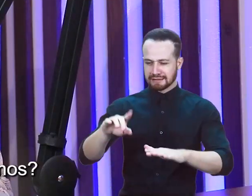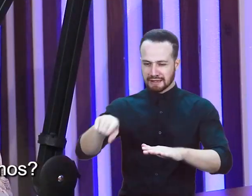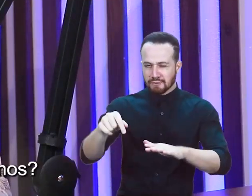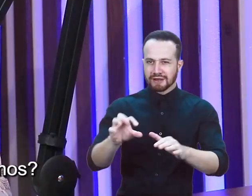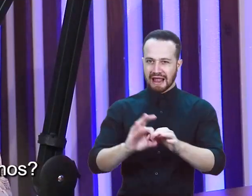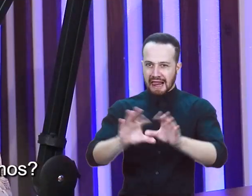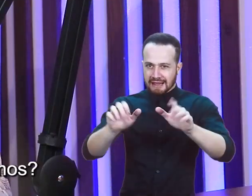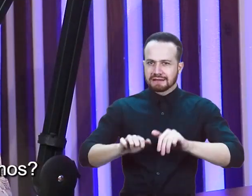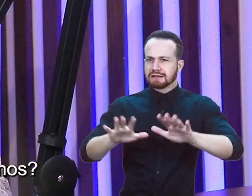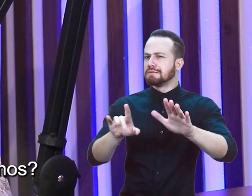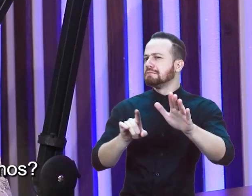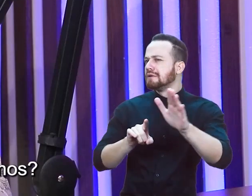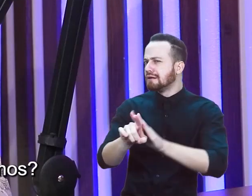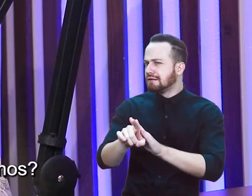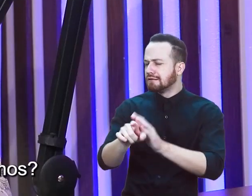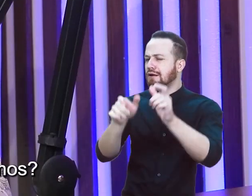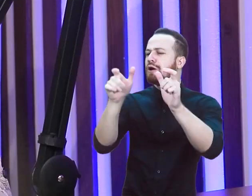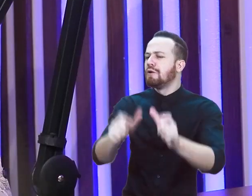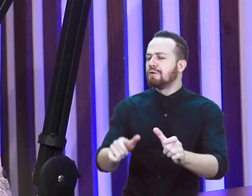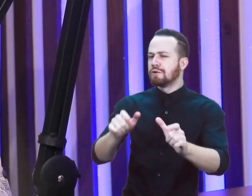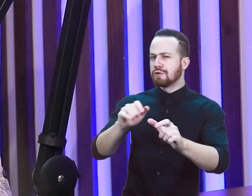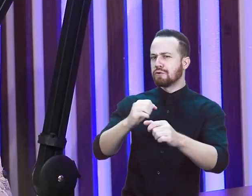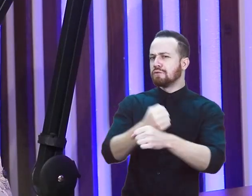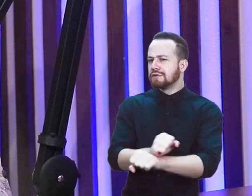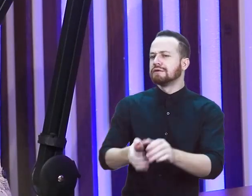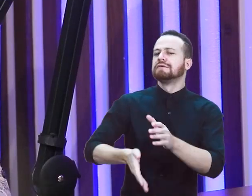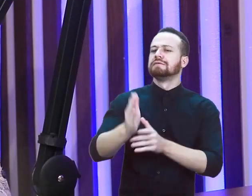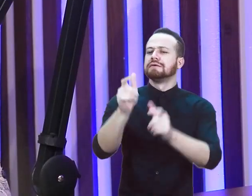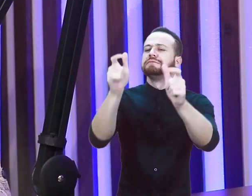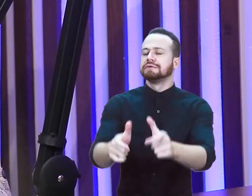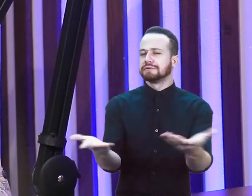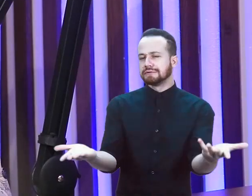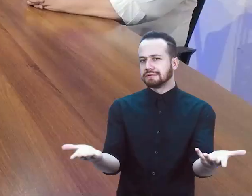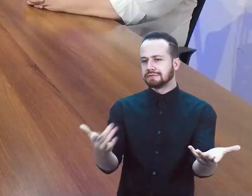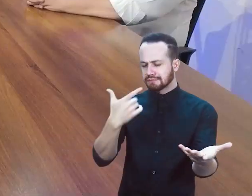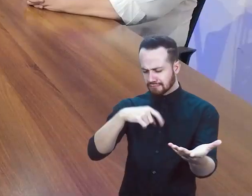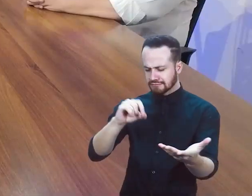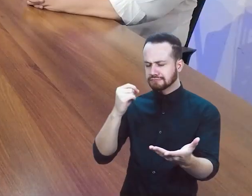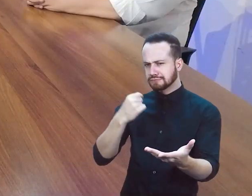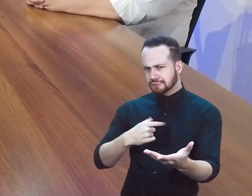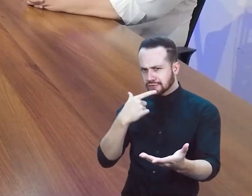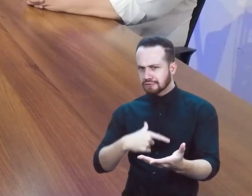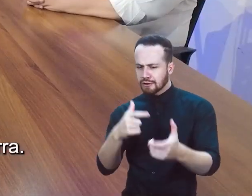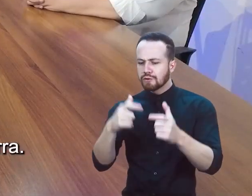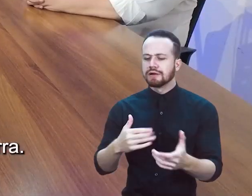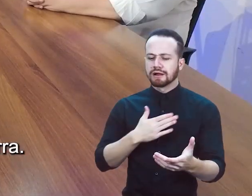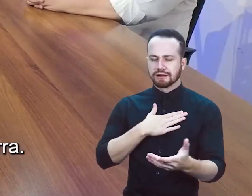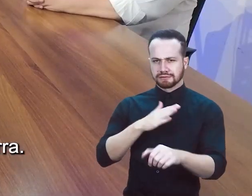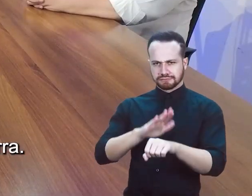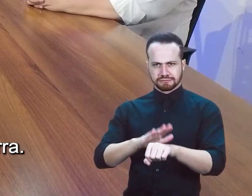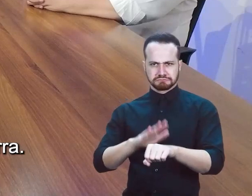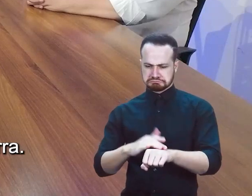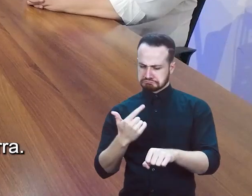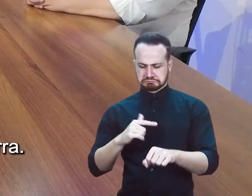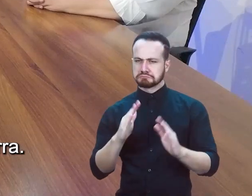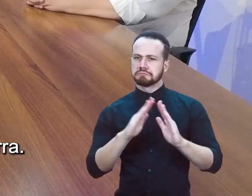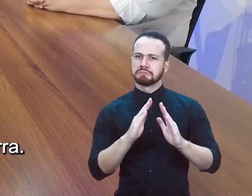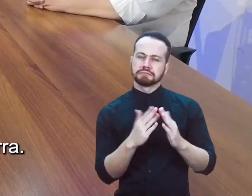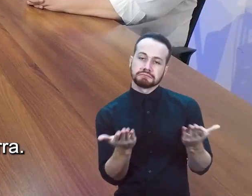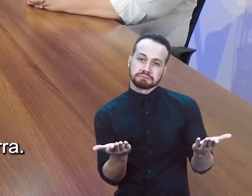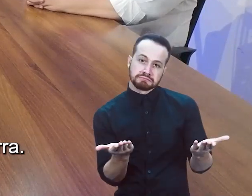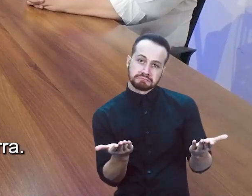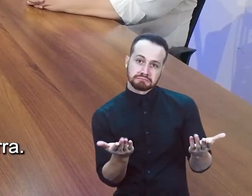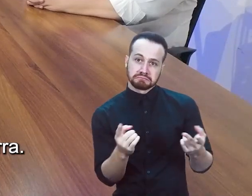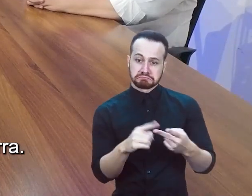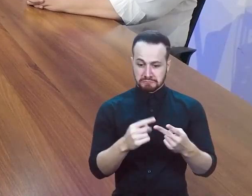a pergunta é, e para onde nós vamos? Quem eu sou? Onde estou? Não tenho terra. Não tenho